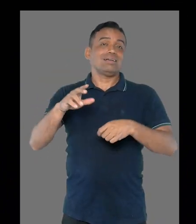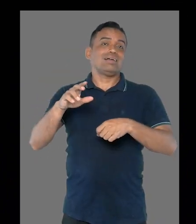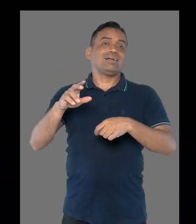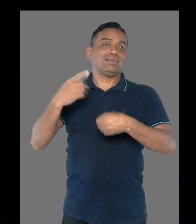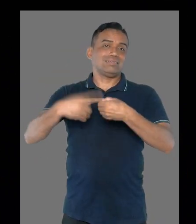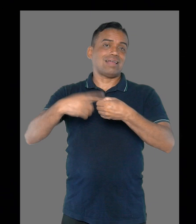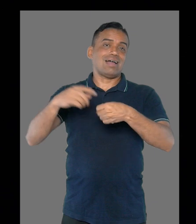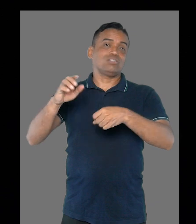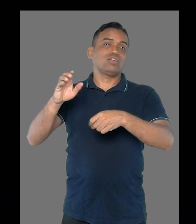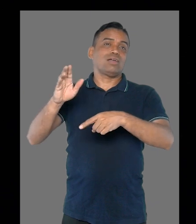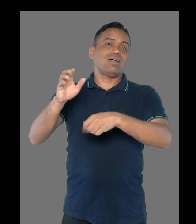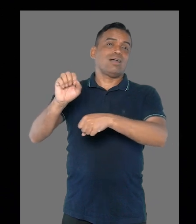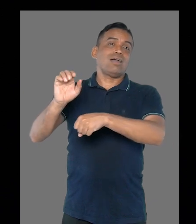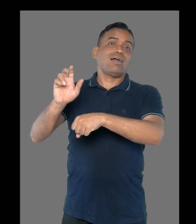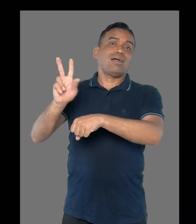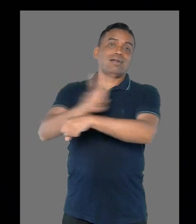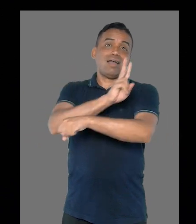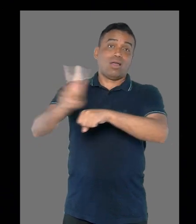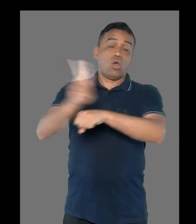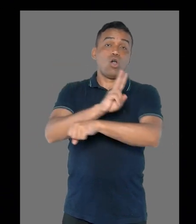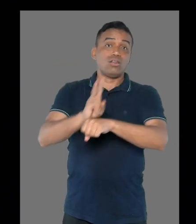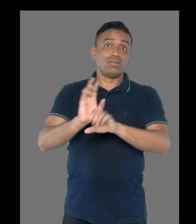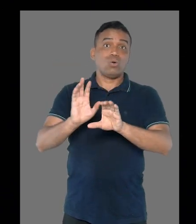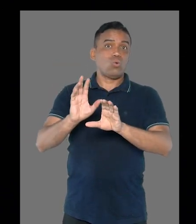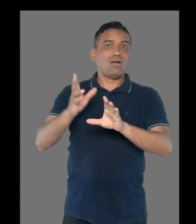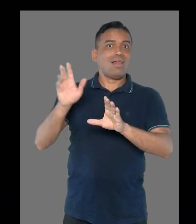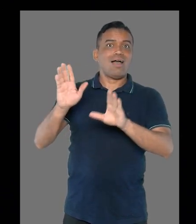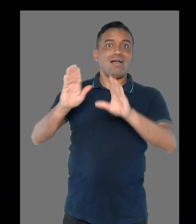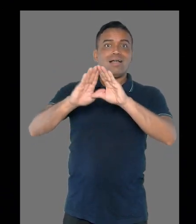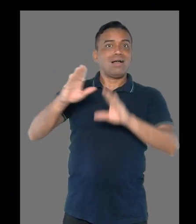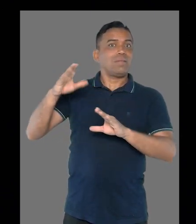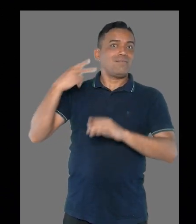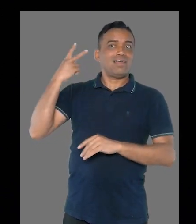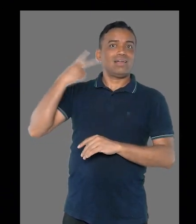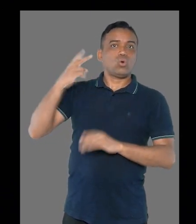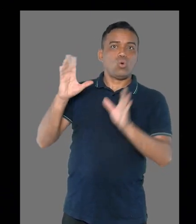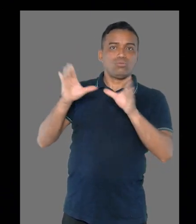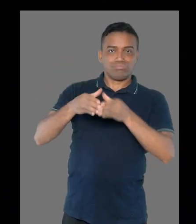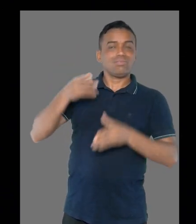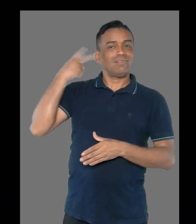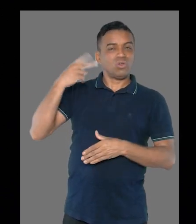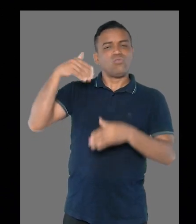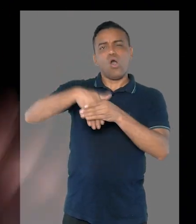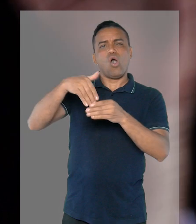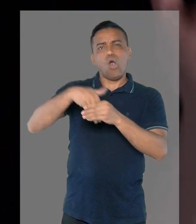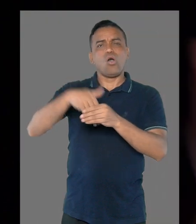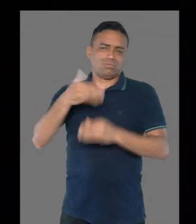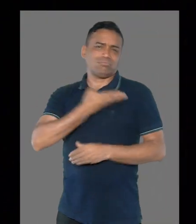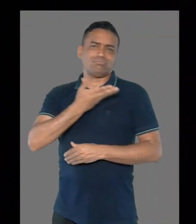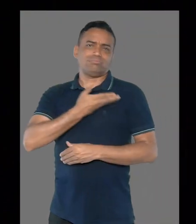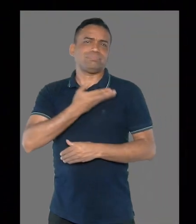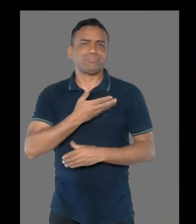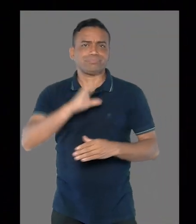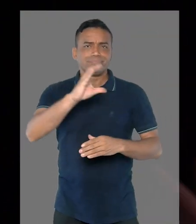reunião da Câmara de Vereadores, assim, e o vereador, o qual eu voto lá, eu voto nele há bastante tempo, inclusive, e um abraço para